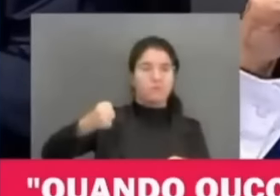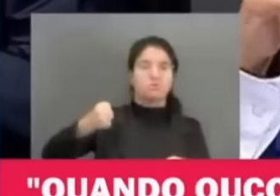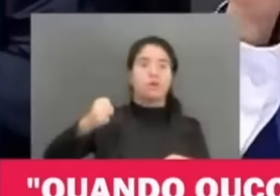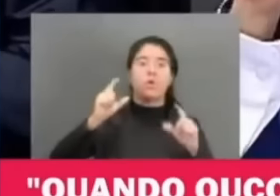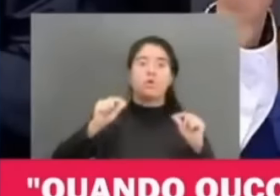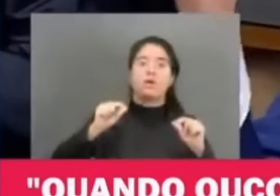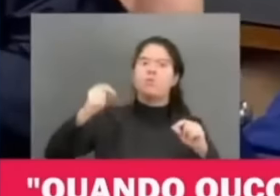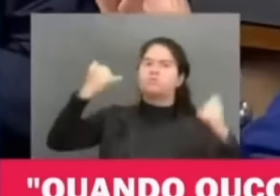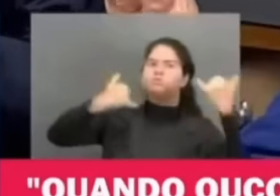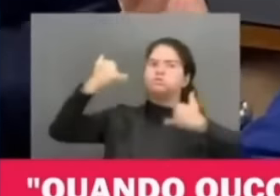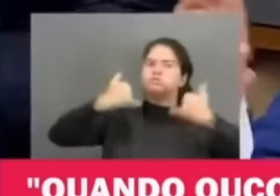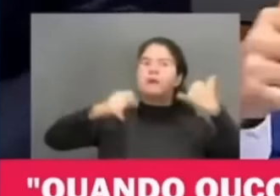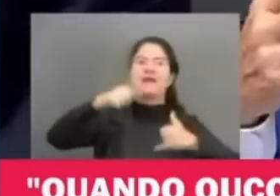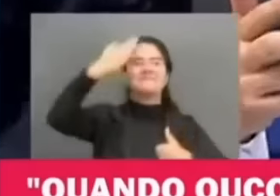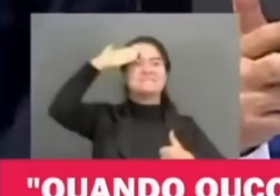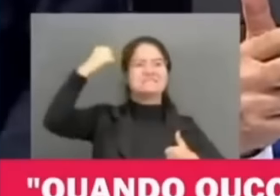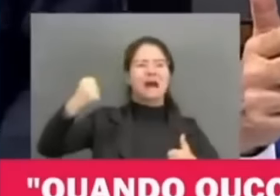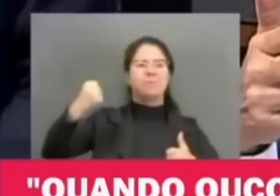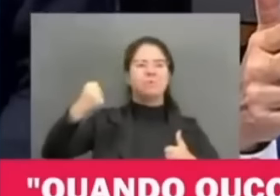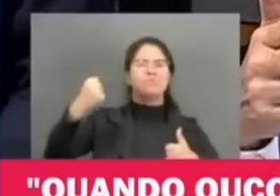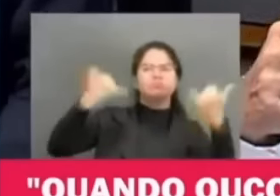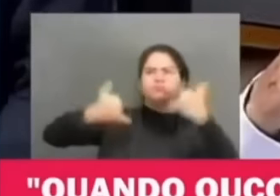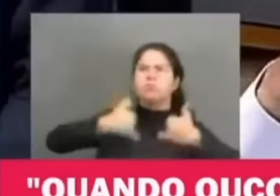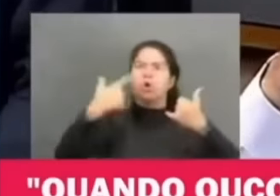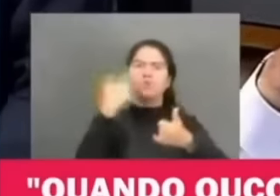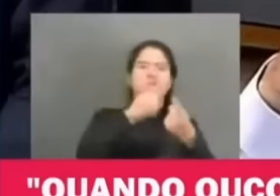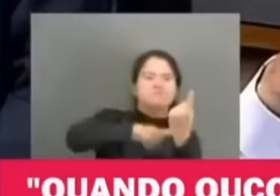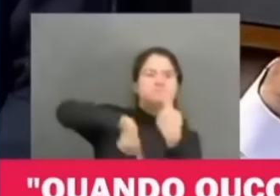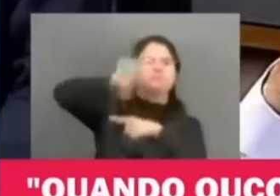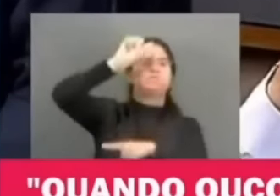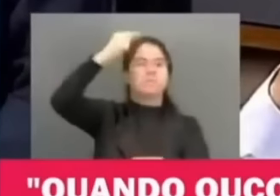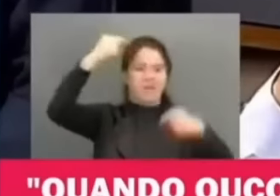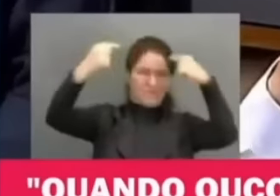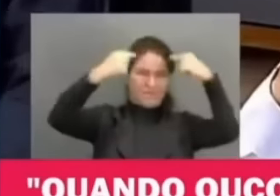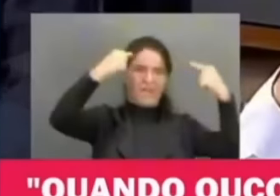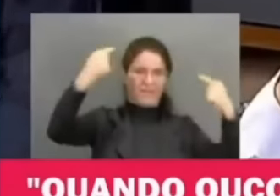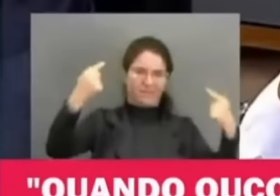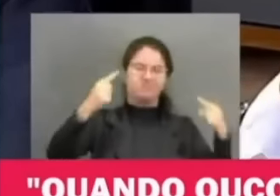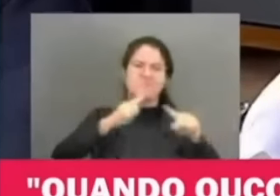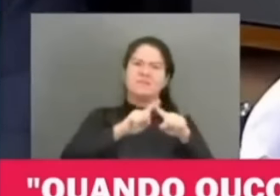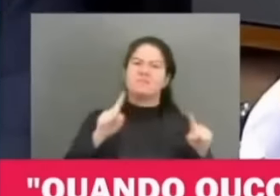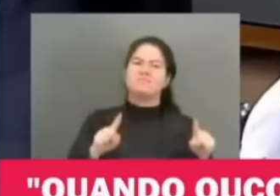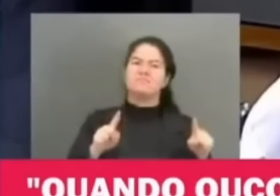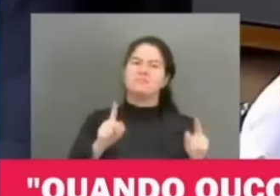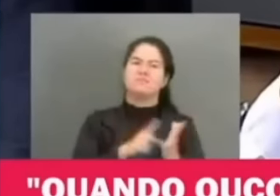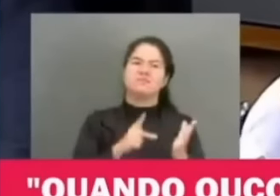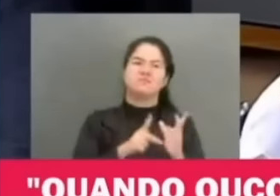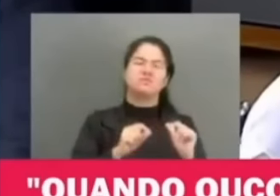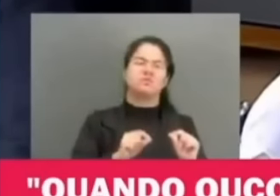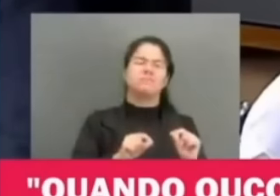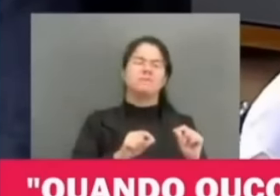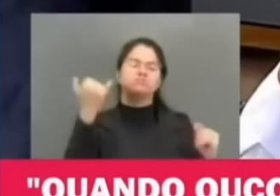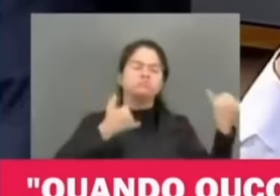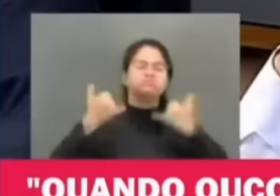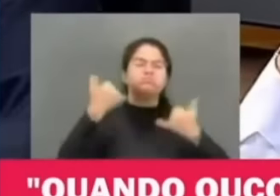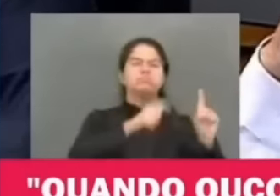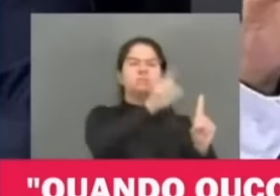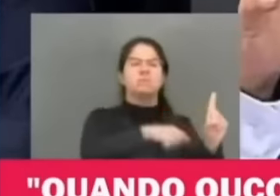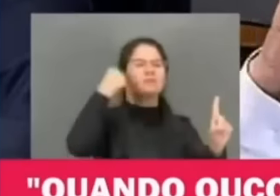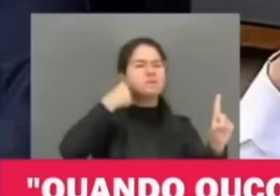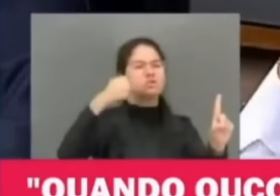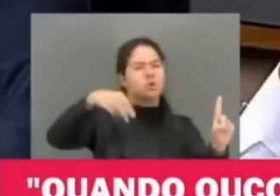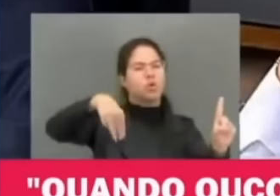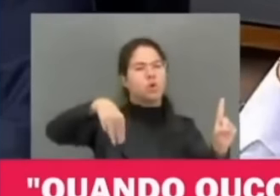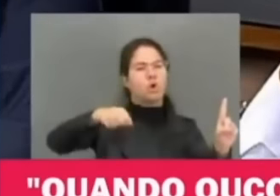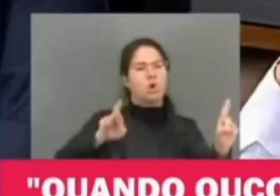ouvir é quem contribui pra gente ir evoluindo nas nossas ideias mas às vezes Confesso que quando eu ouço o senador Marinho fica me